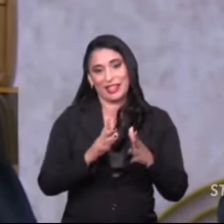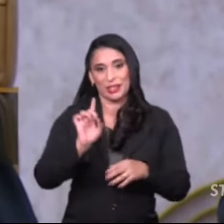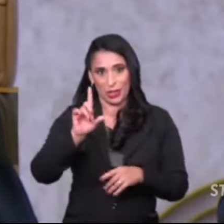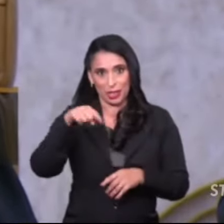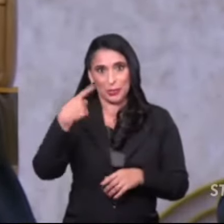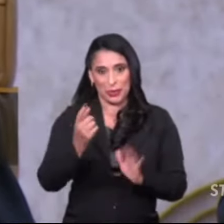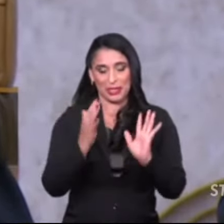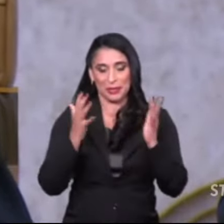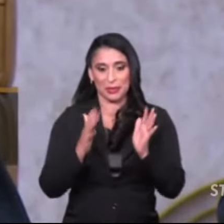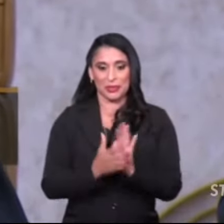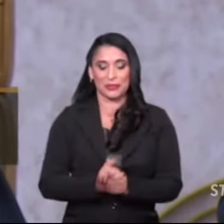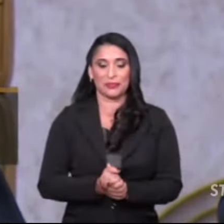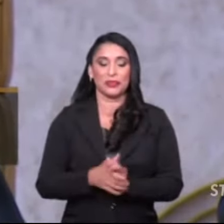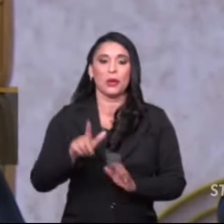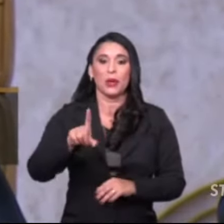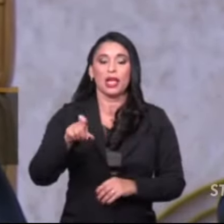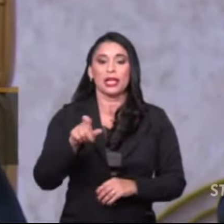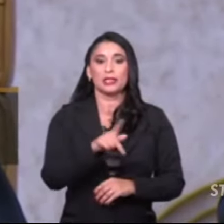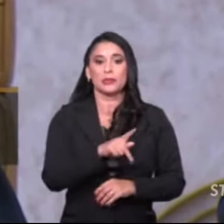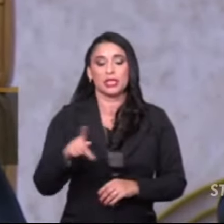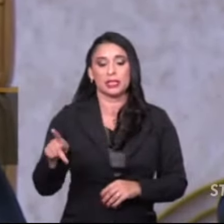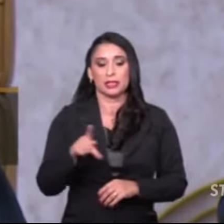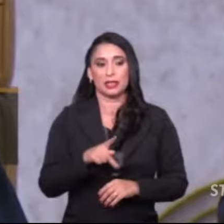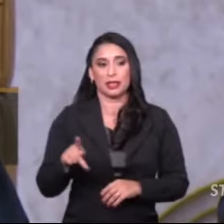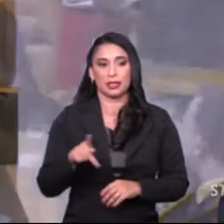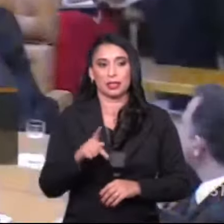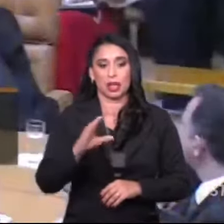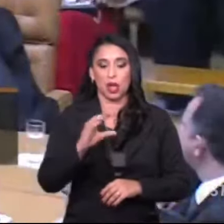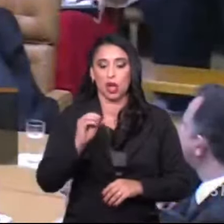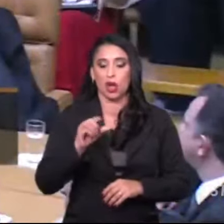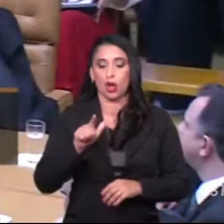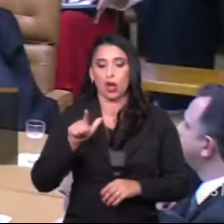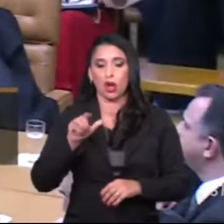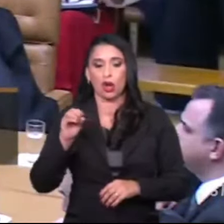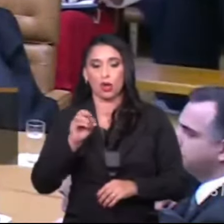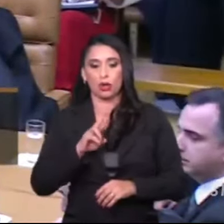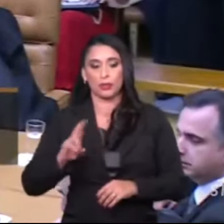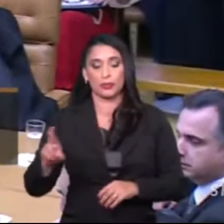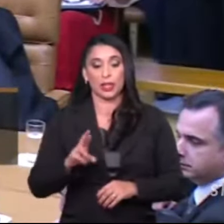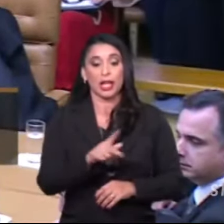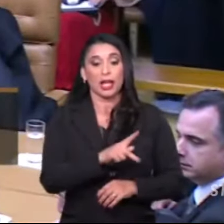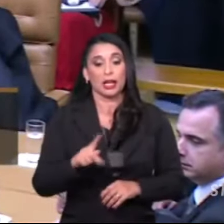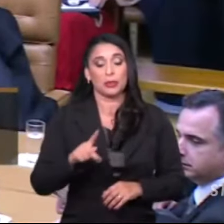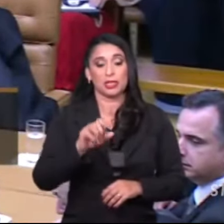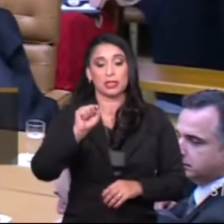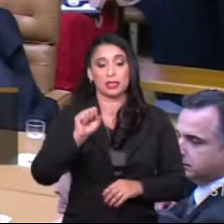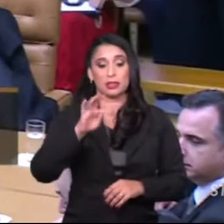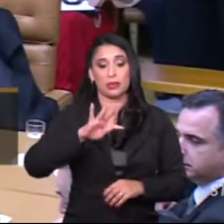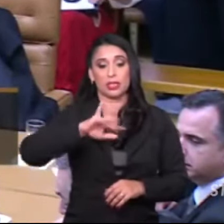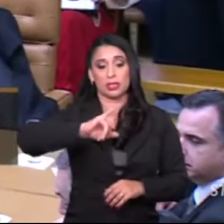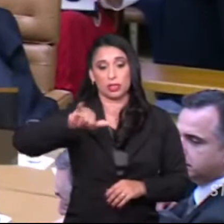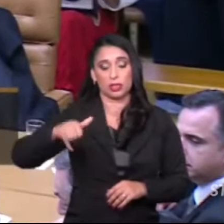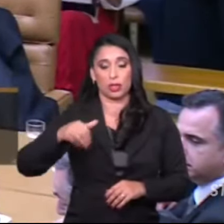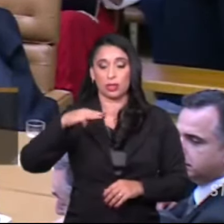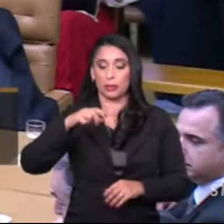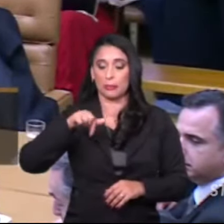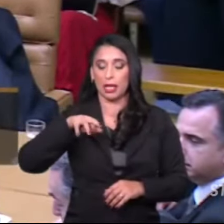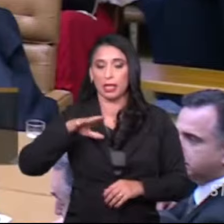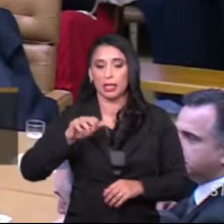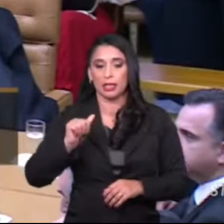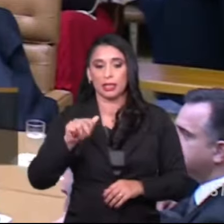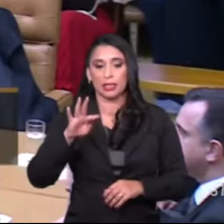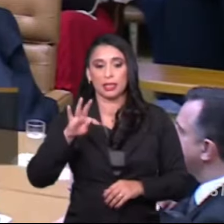Cumprimento o senhor ex-presidente da República, Fernando Collor, a presidente do Superior Tribunal de Justiça, ministra Maria Tereza de